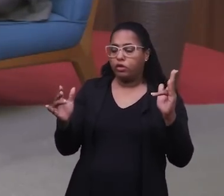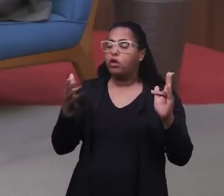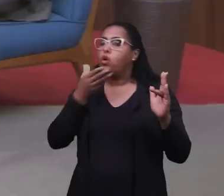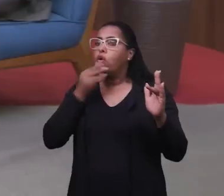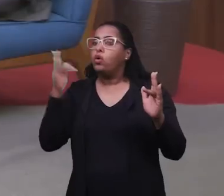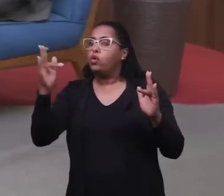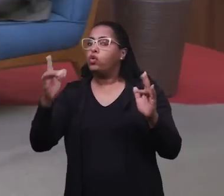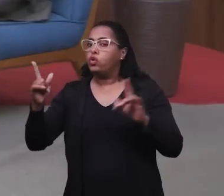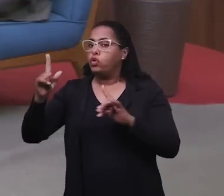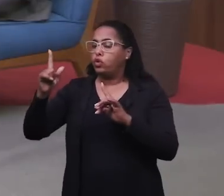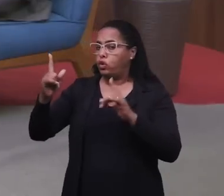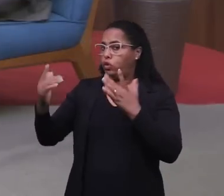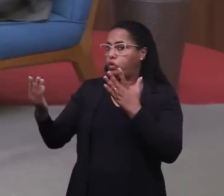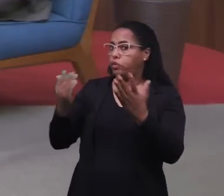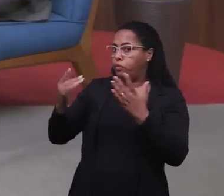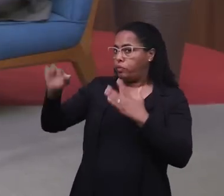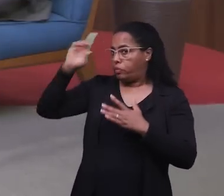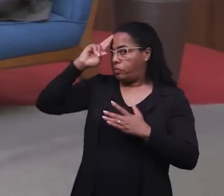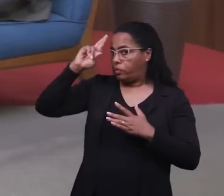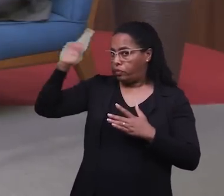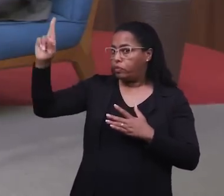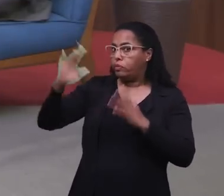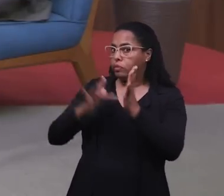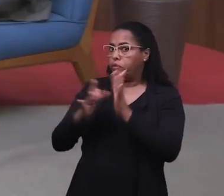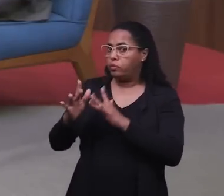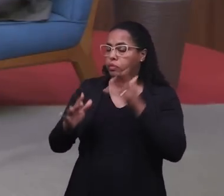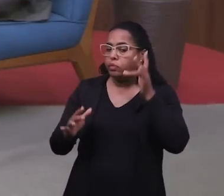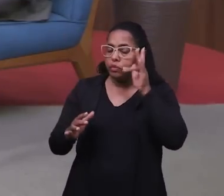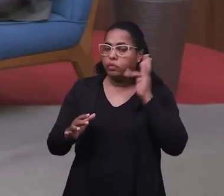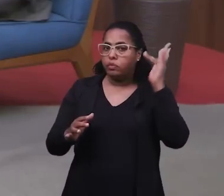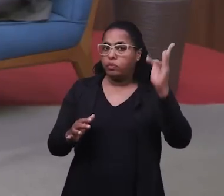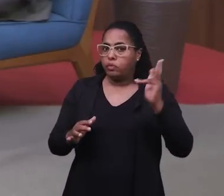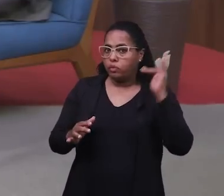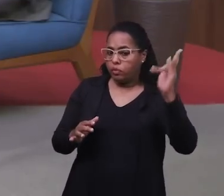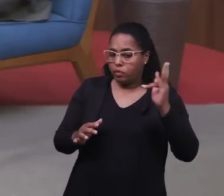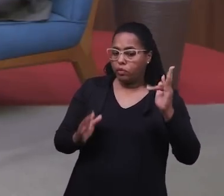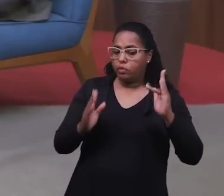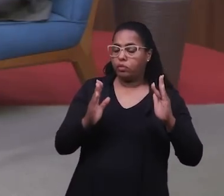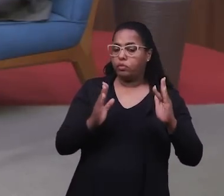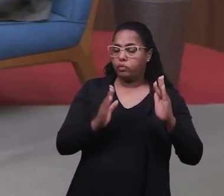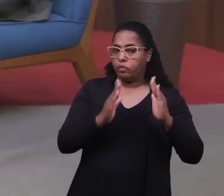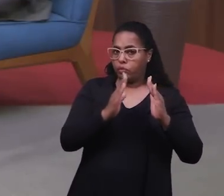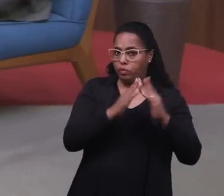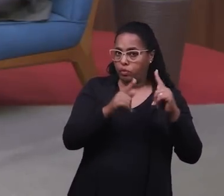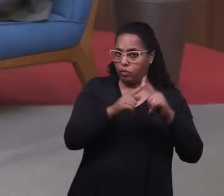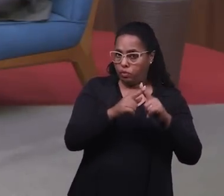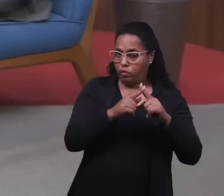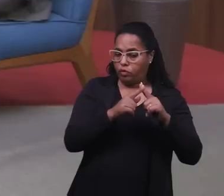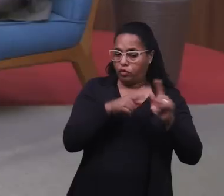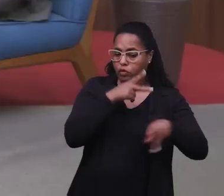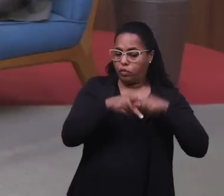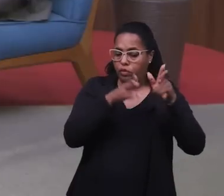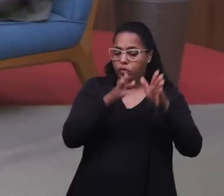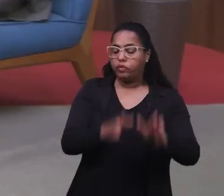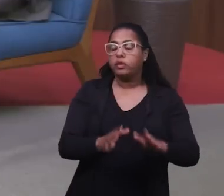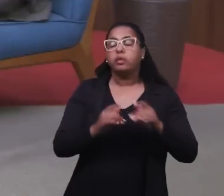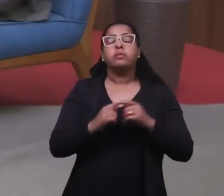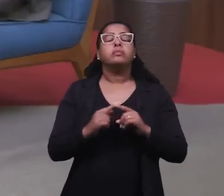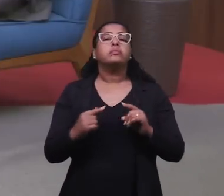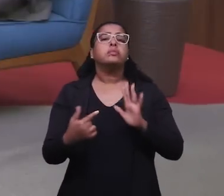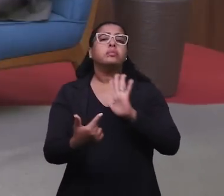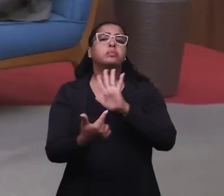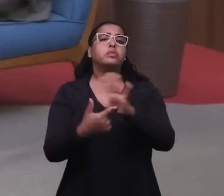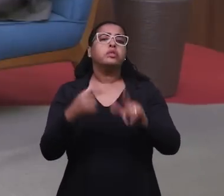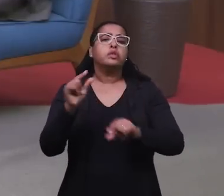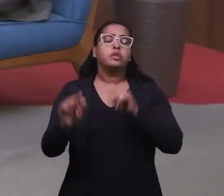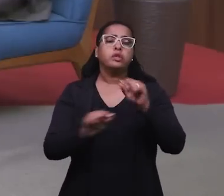o noivo tipo de Jesus. Mas nesse texto, o que há demonstrado nesse texto